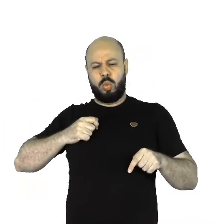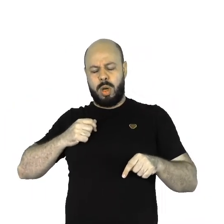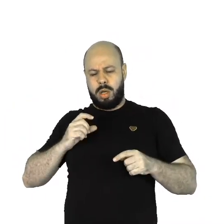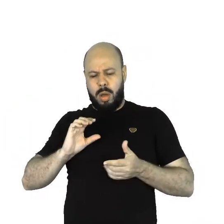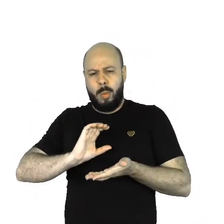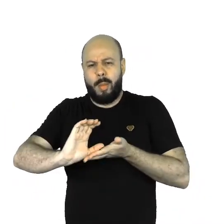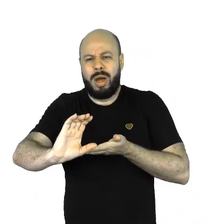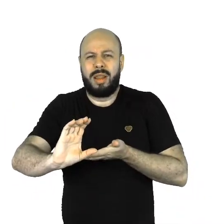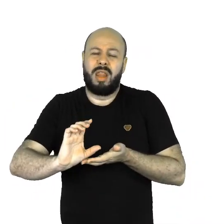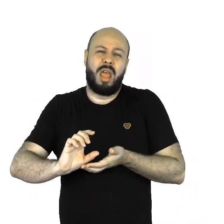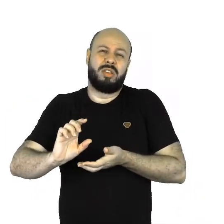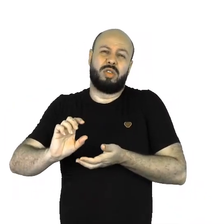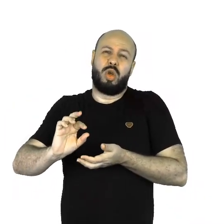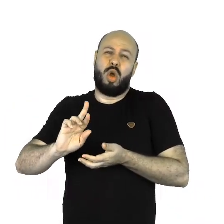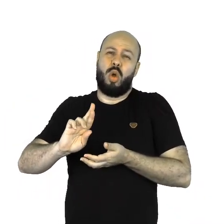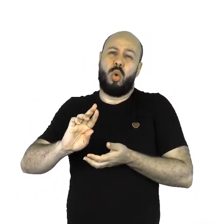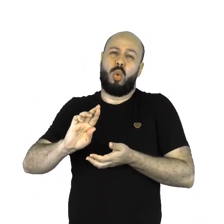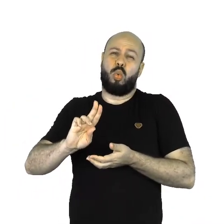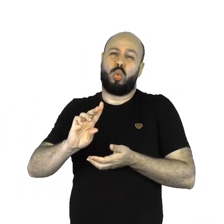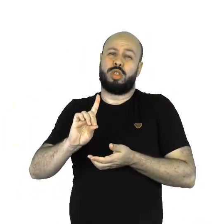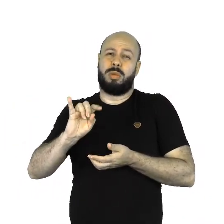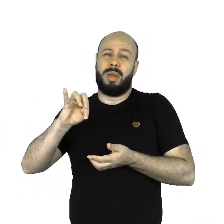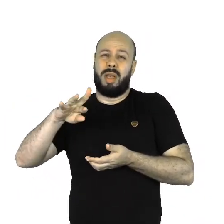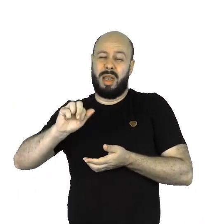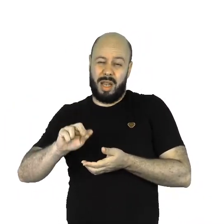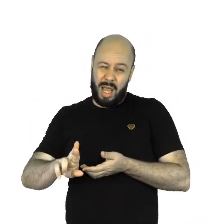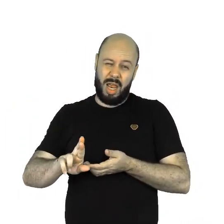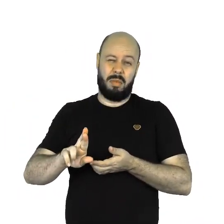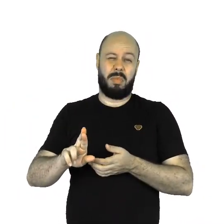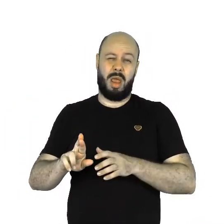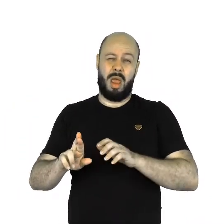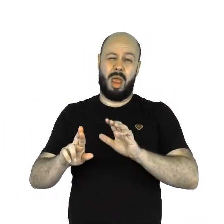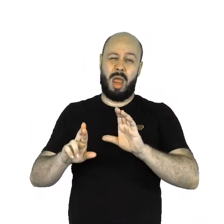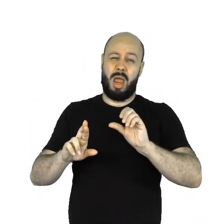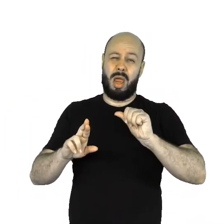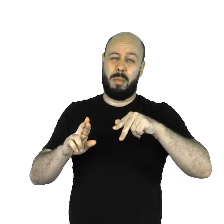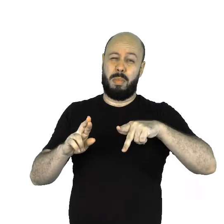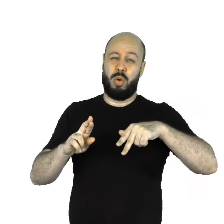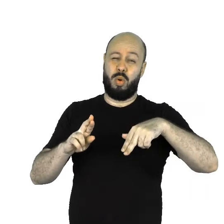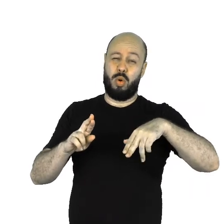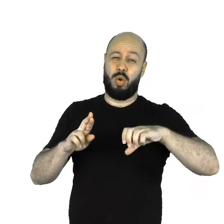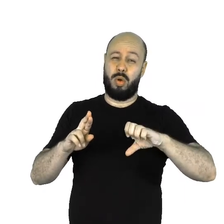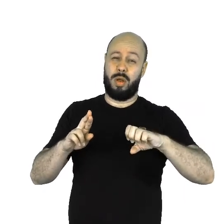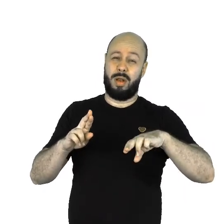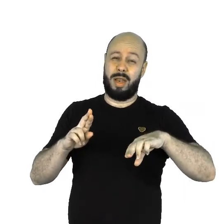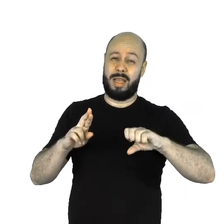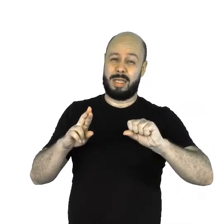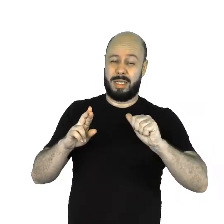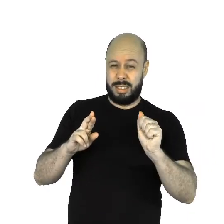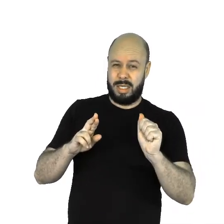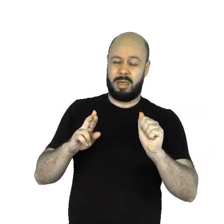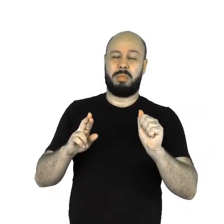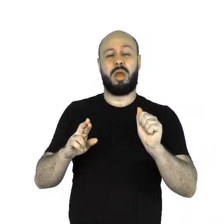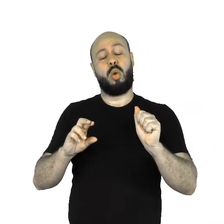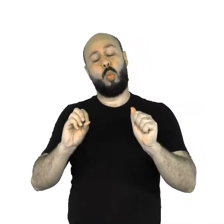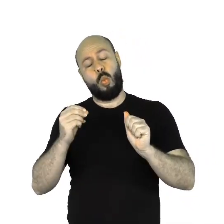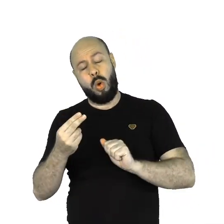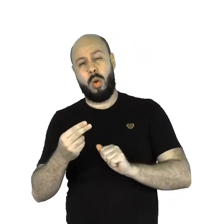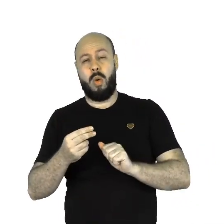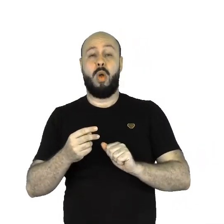agricultura rudimentar, uma agricultura familiar, camponesa, ou você vai ter uma agricultura de alta tecnologia, né?